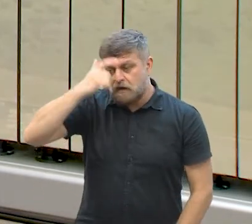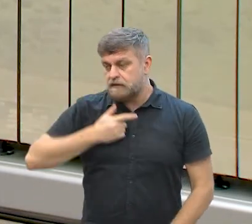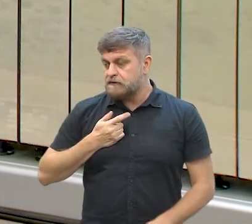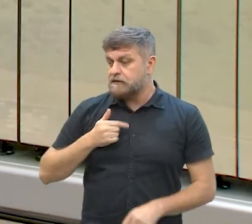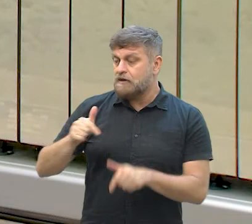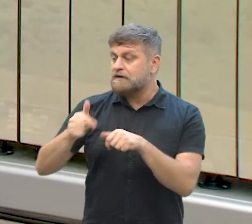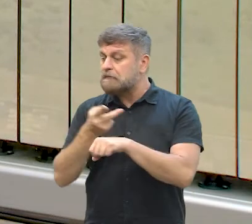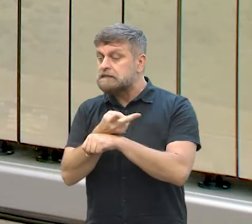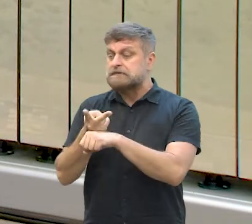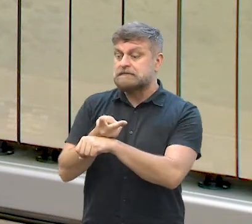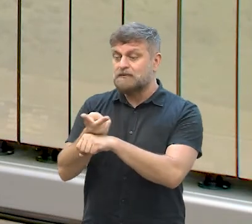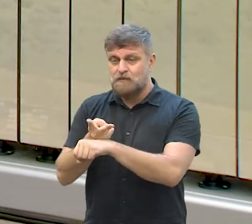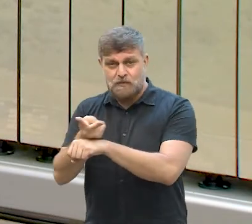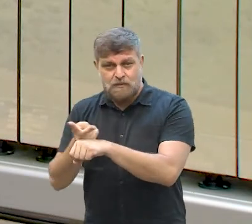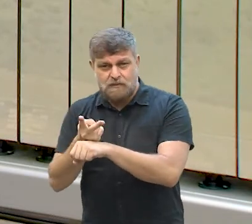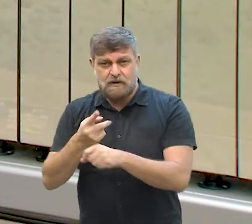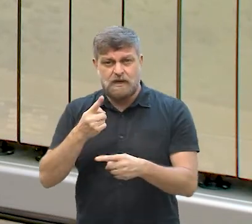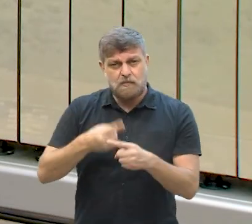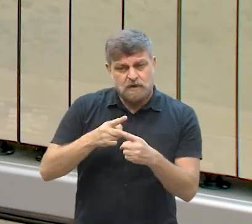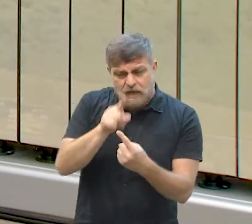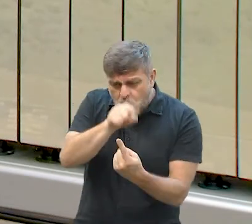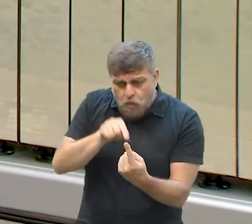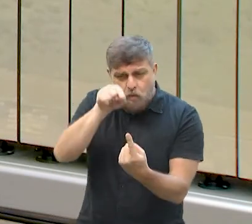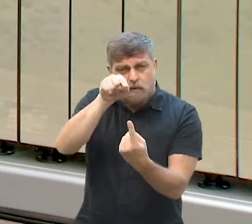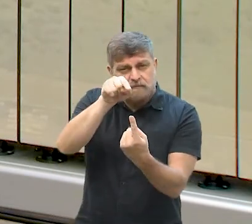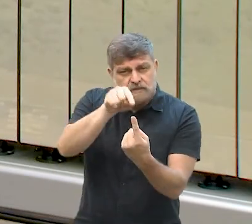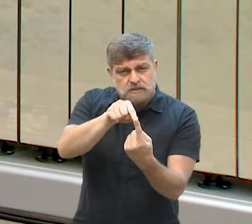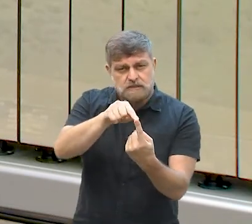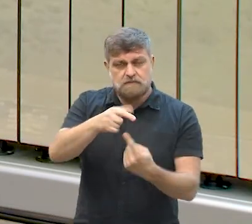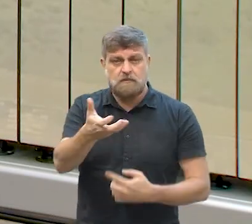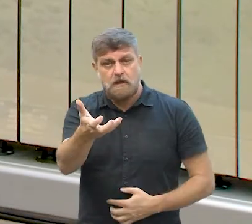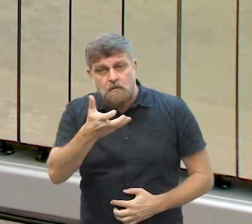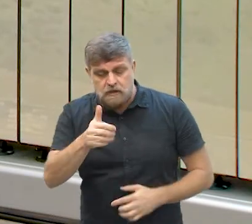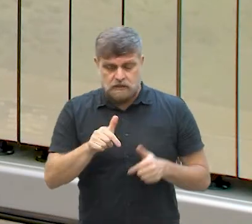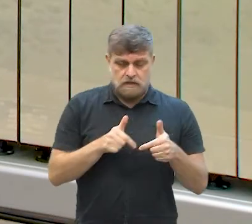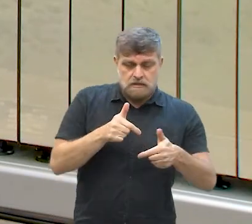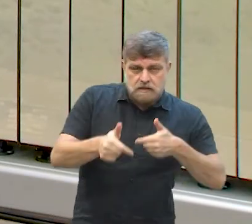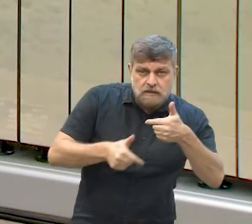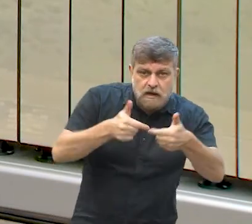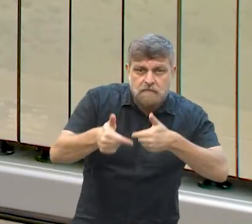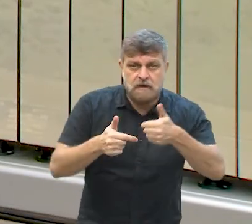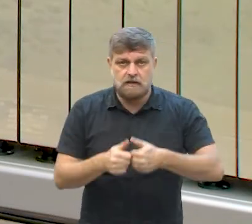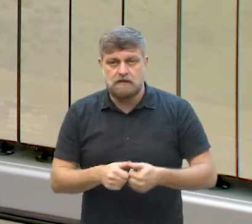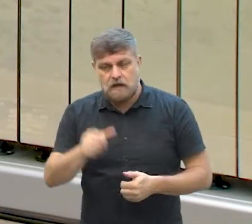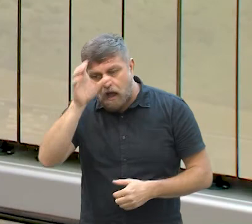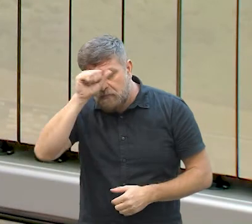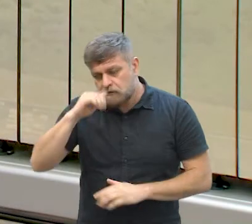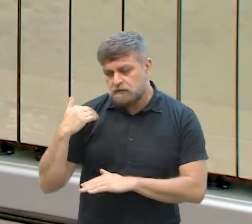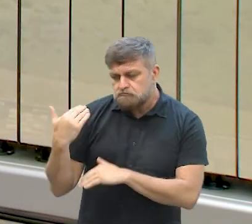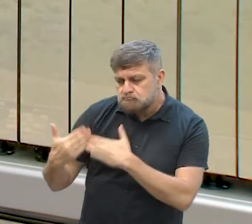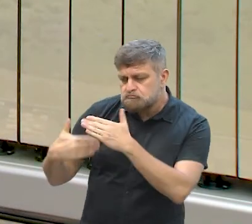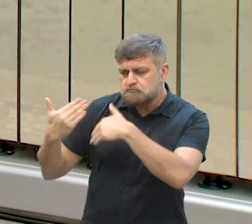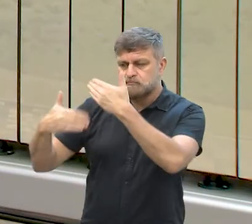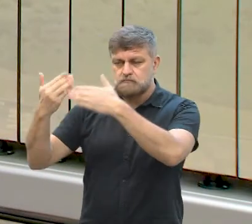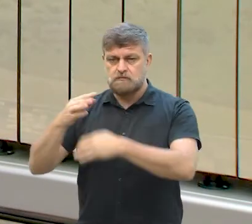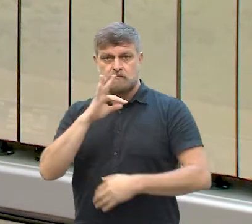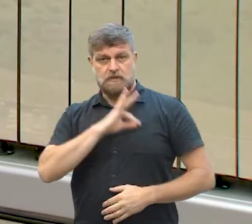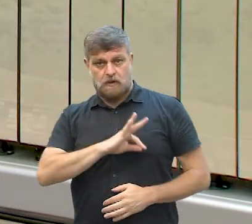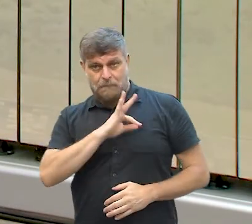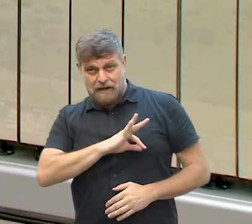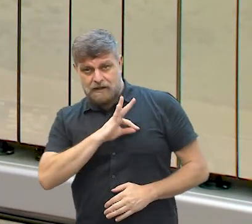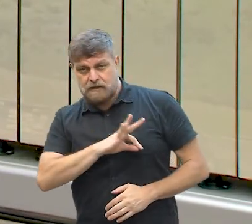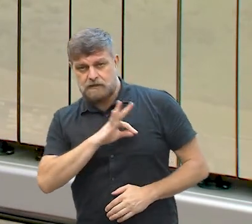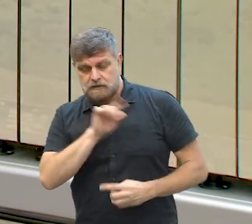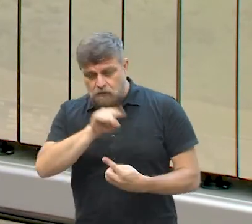né, eu procurei um emprego. Eu procurei, na verdade, com o objetivo de poder trabalhar, de poder me desenvolver, de poder ter alguma